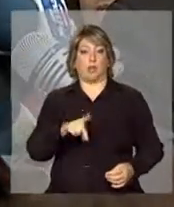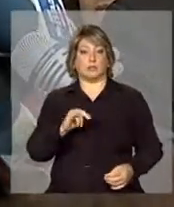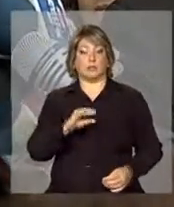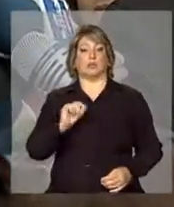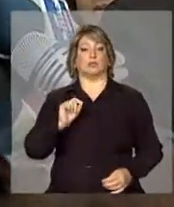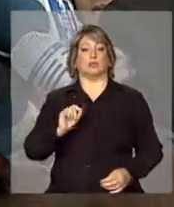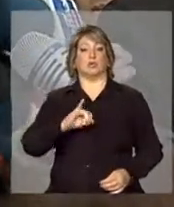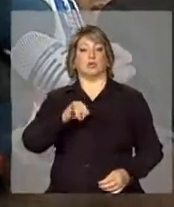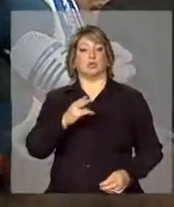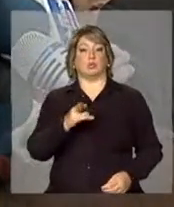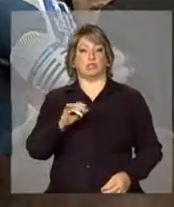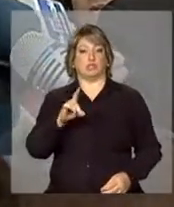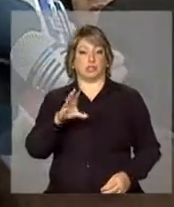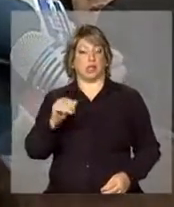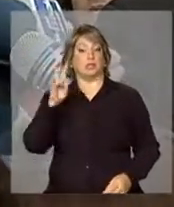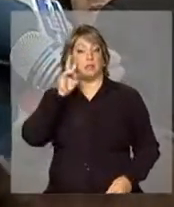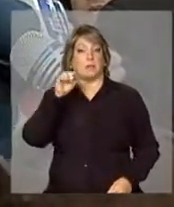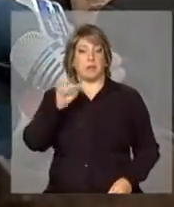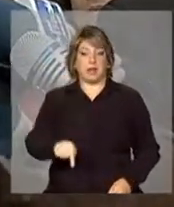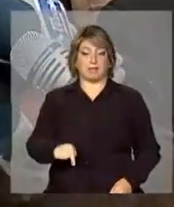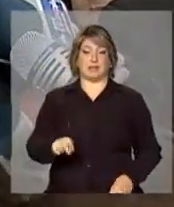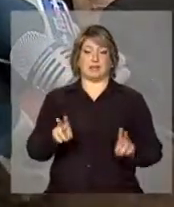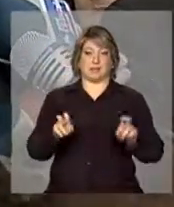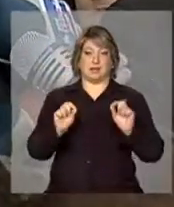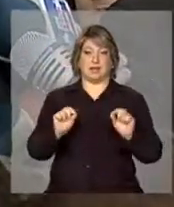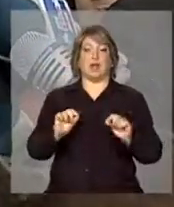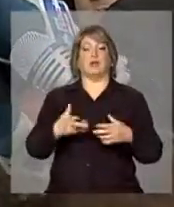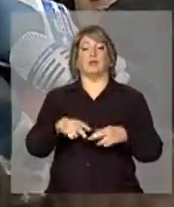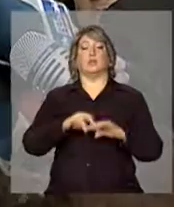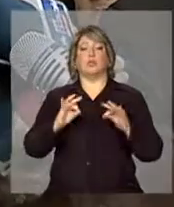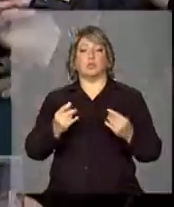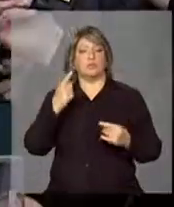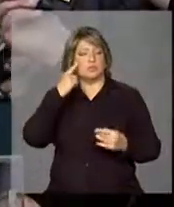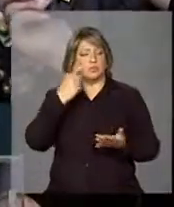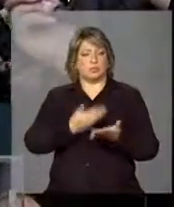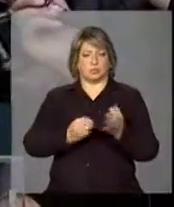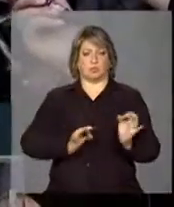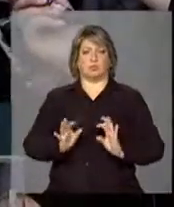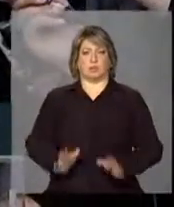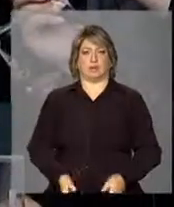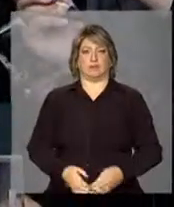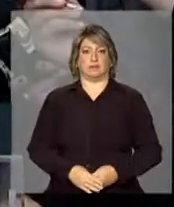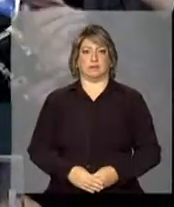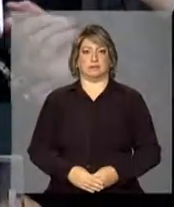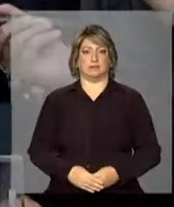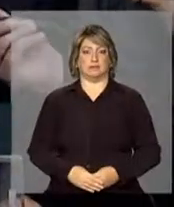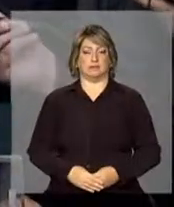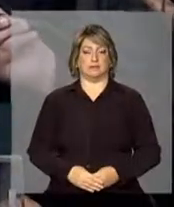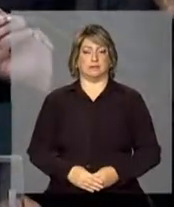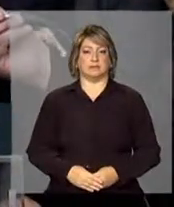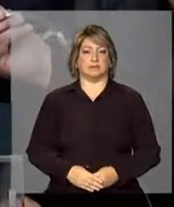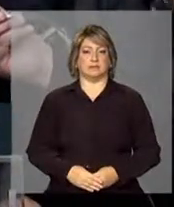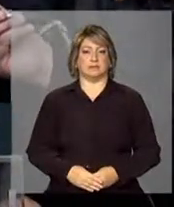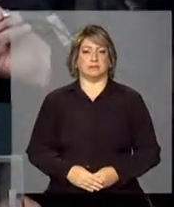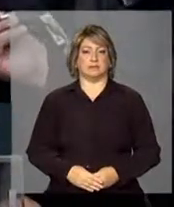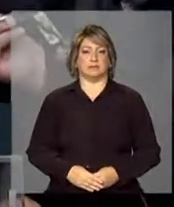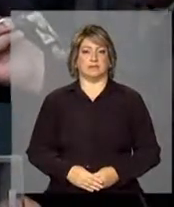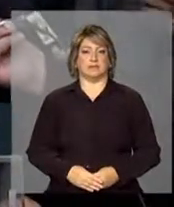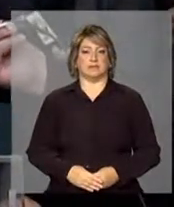jurídicas que se revestem esse ato. Portanto, foi tudo meditado. Comissão de ética, o senhor teve que ela possa